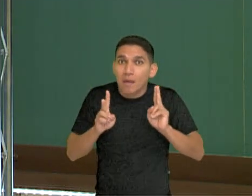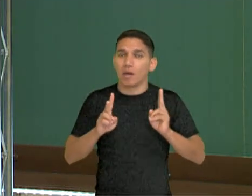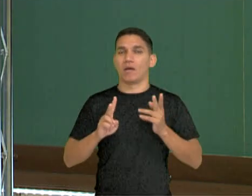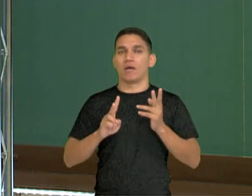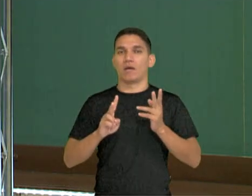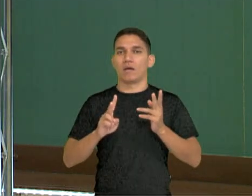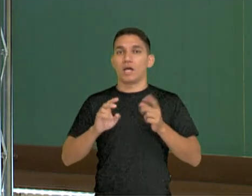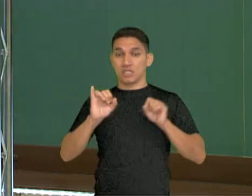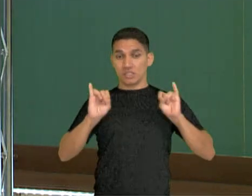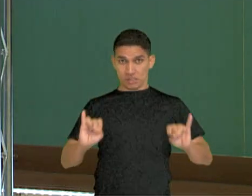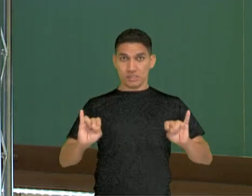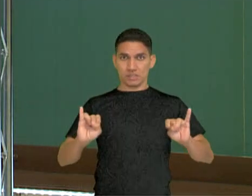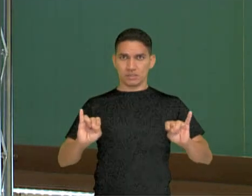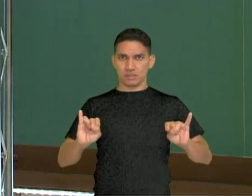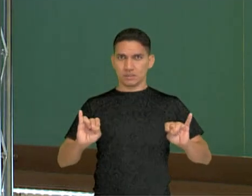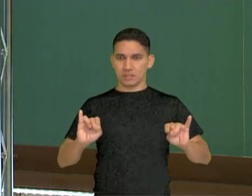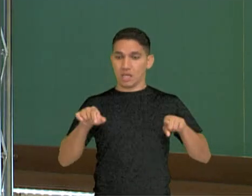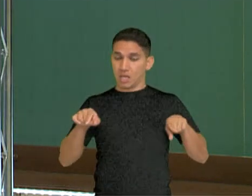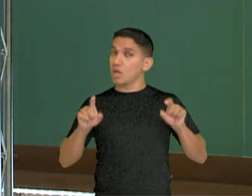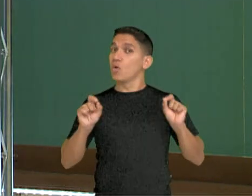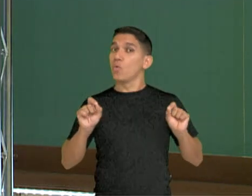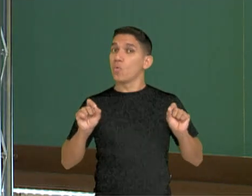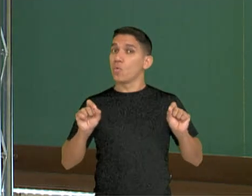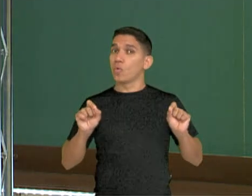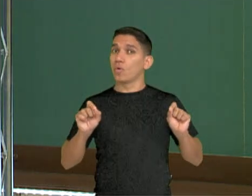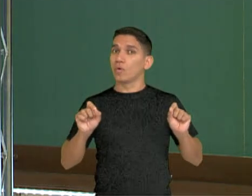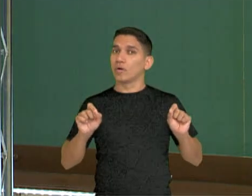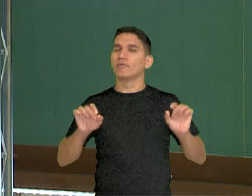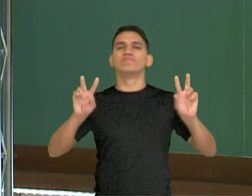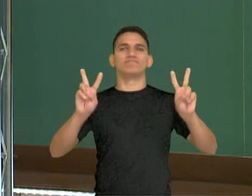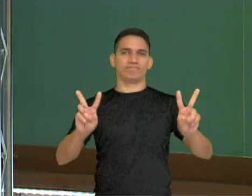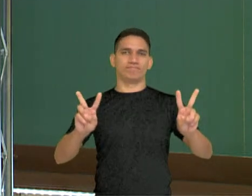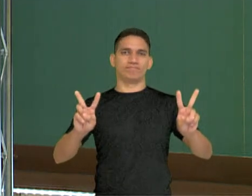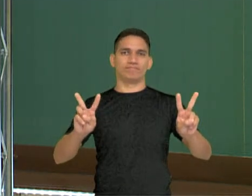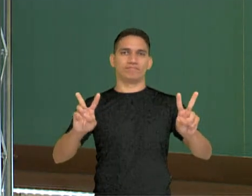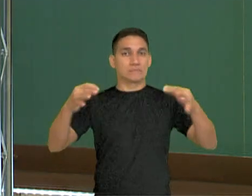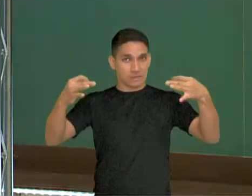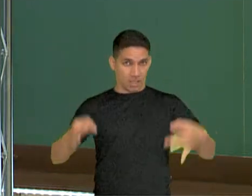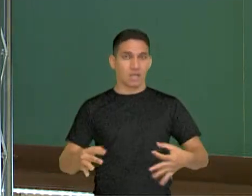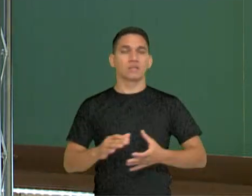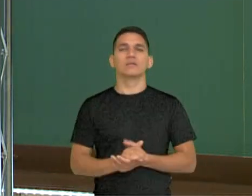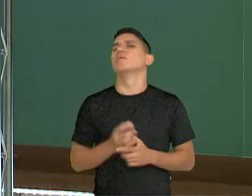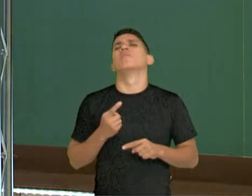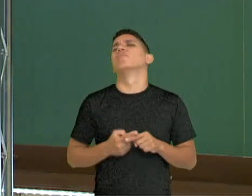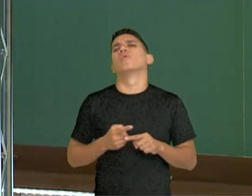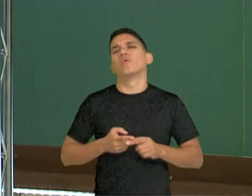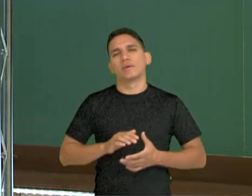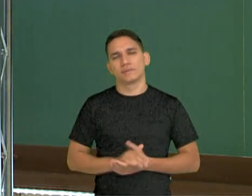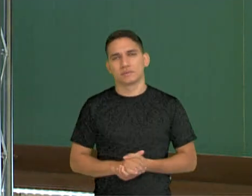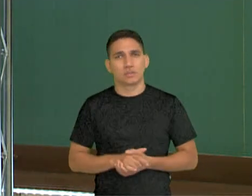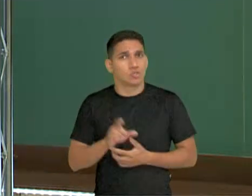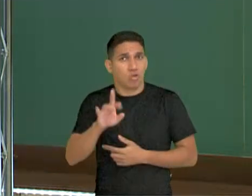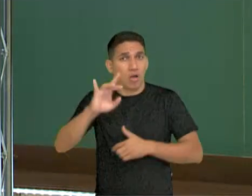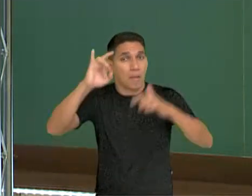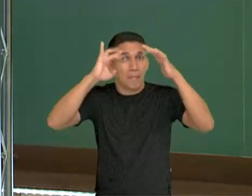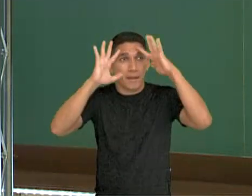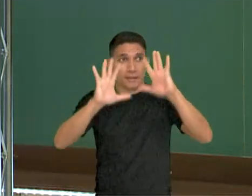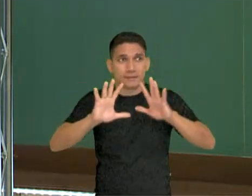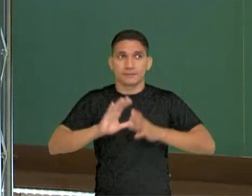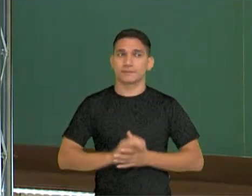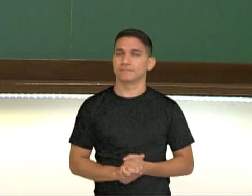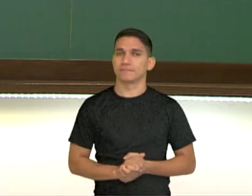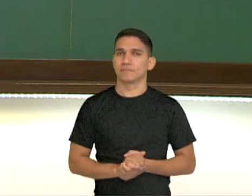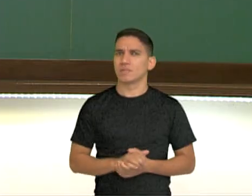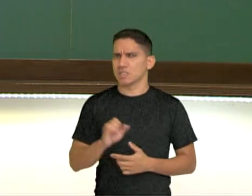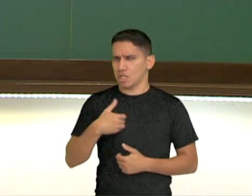impulso. Essa questão era o quê? Verdadeira. Por quê, cara? É só você pensar no seguinte: